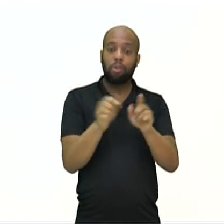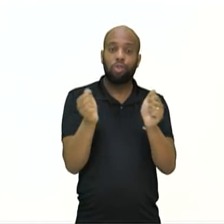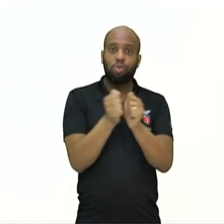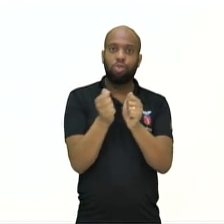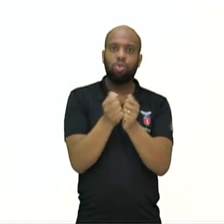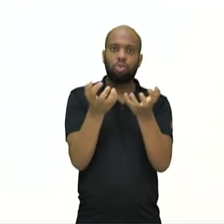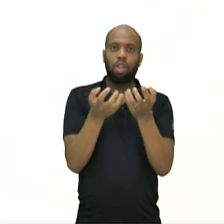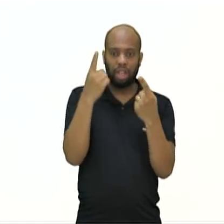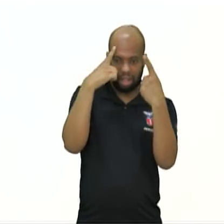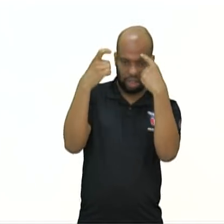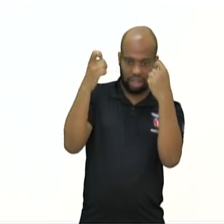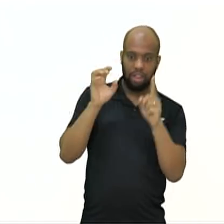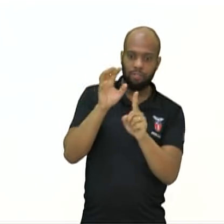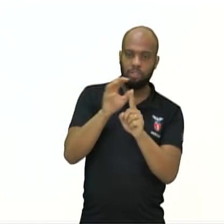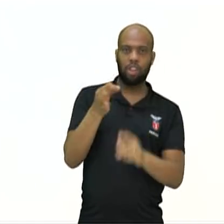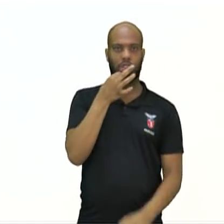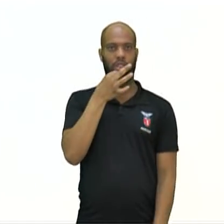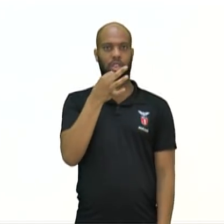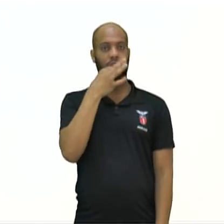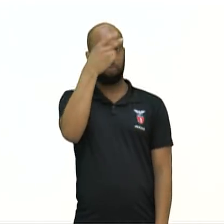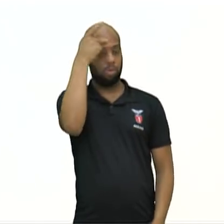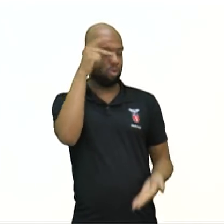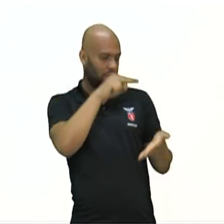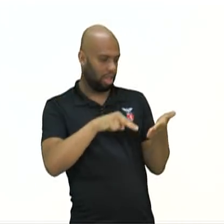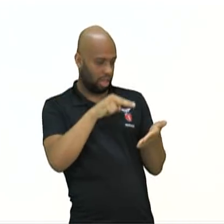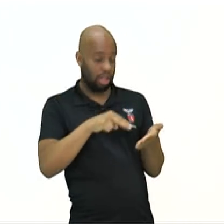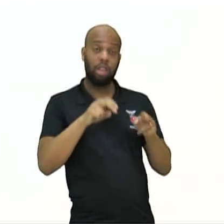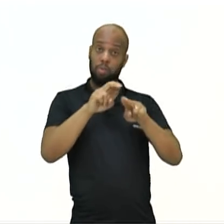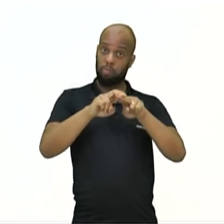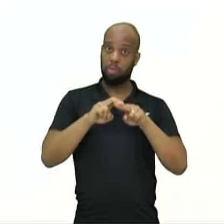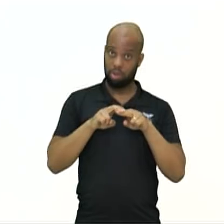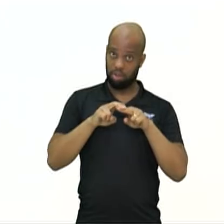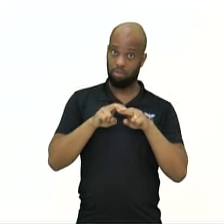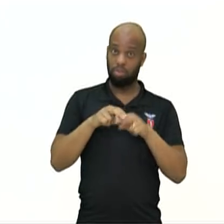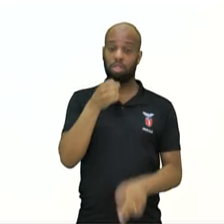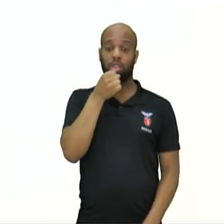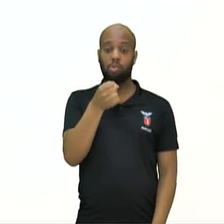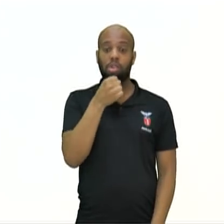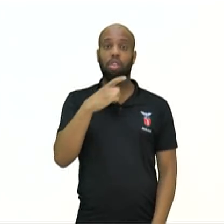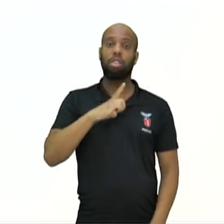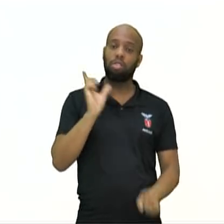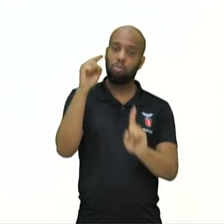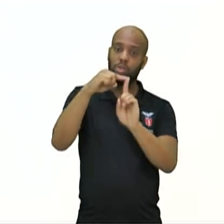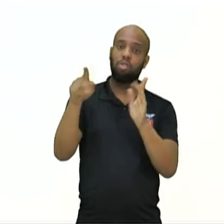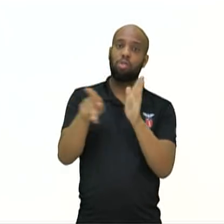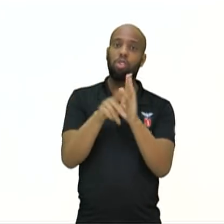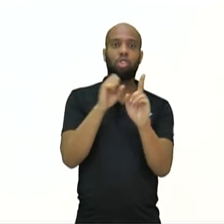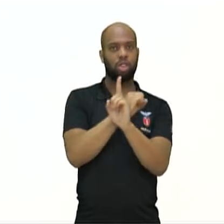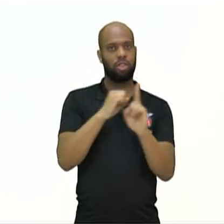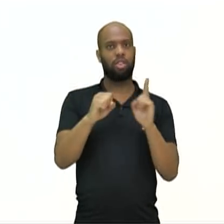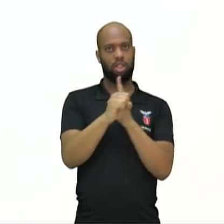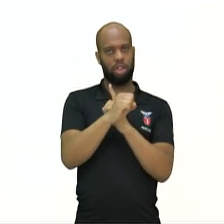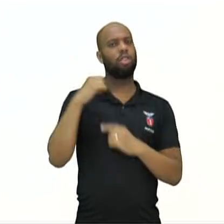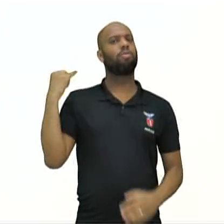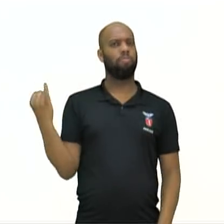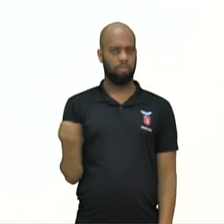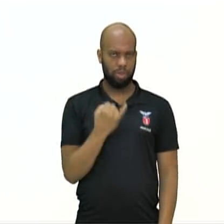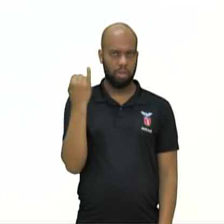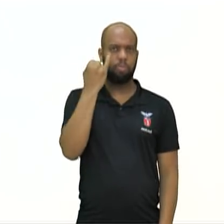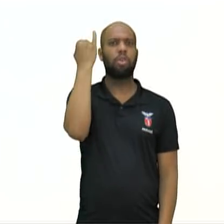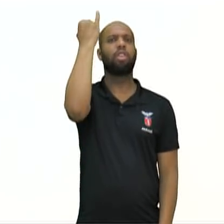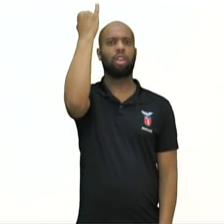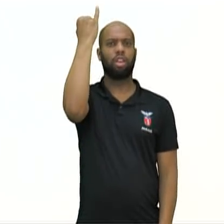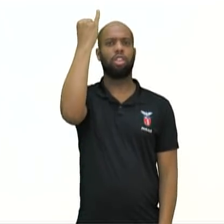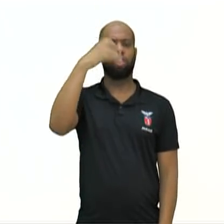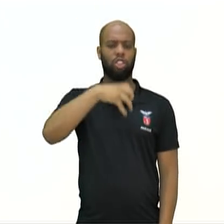prevê criar uma opinião nos leitores. Portanto, ela possui uma função social muito importante